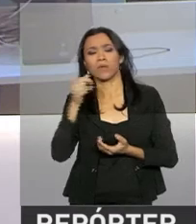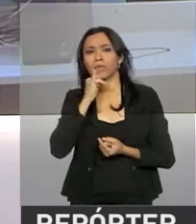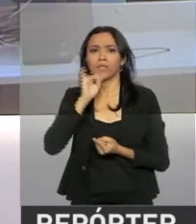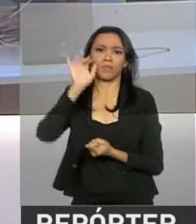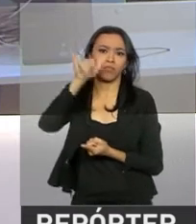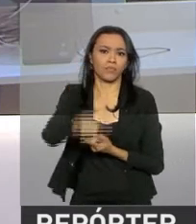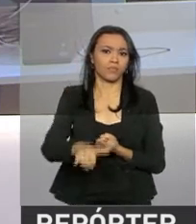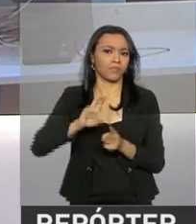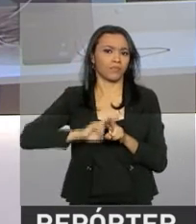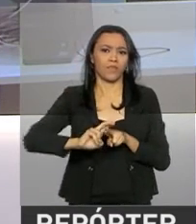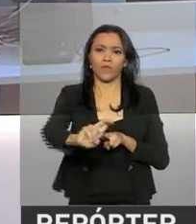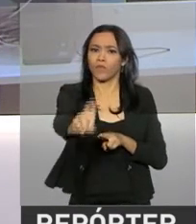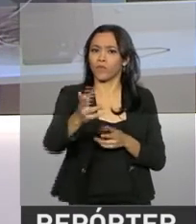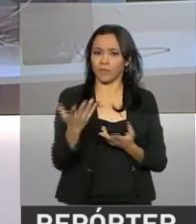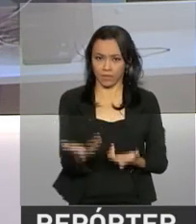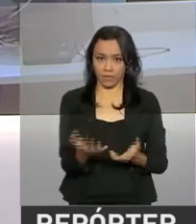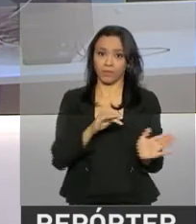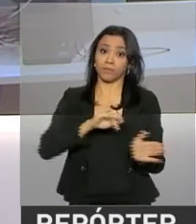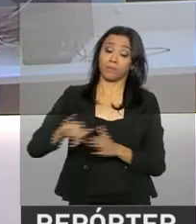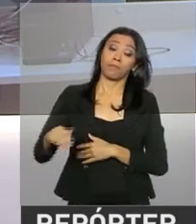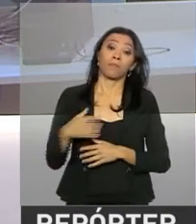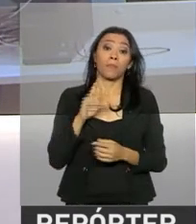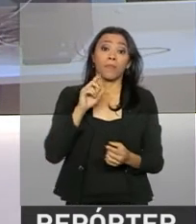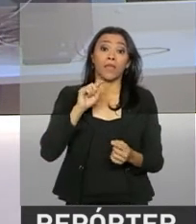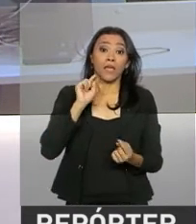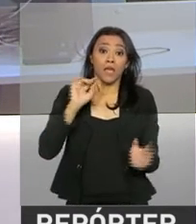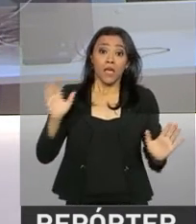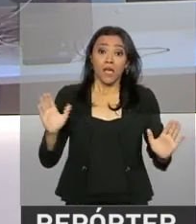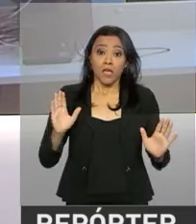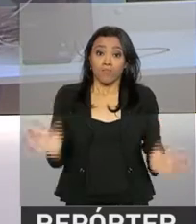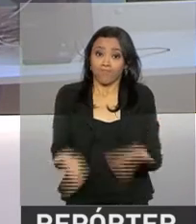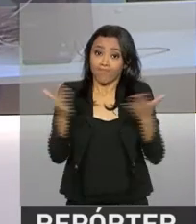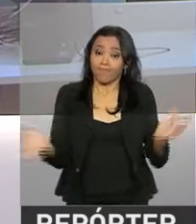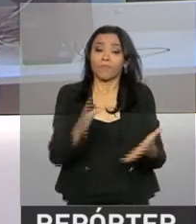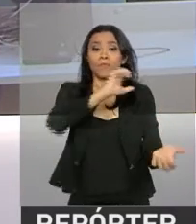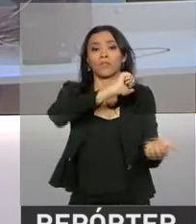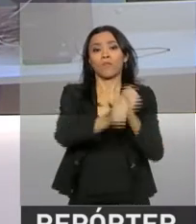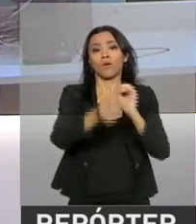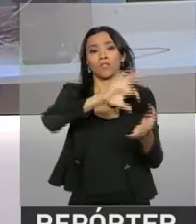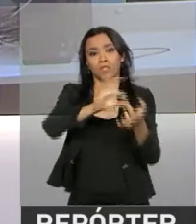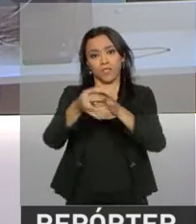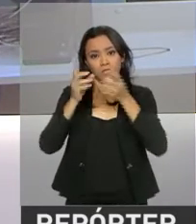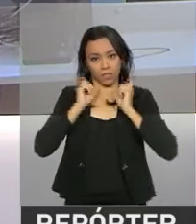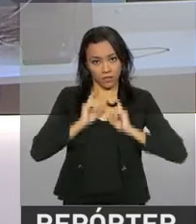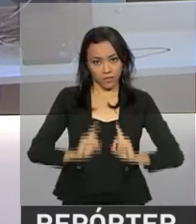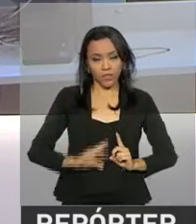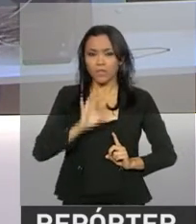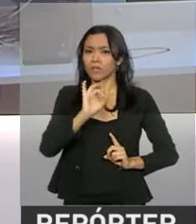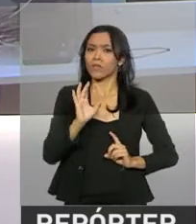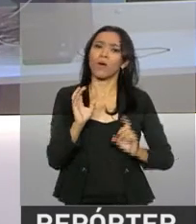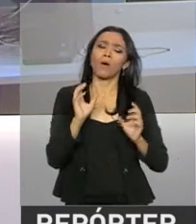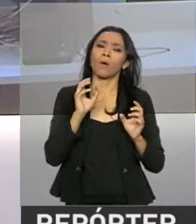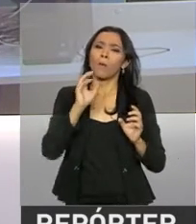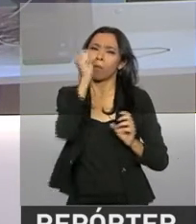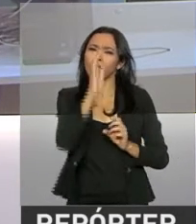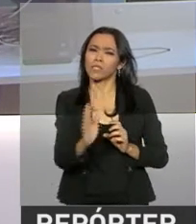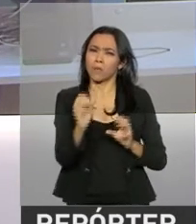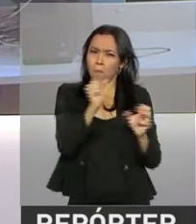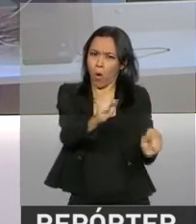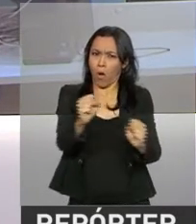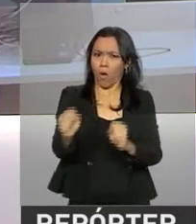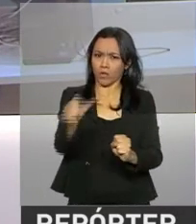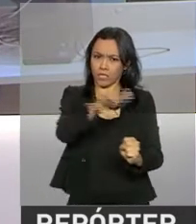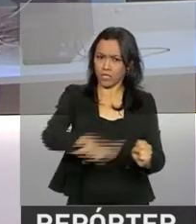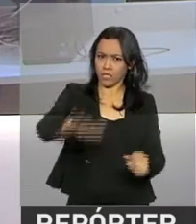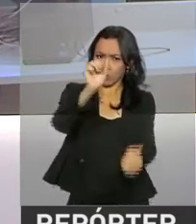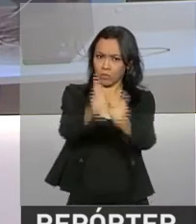ferrovias. Incentivar o esporte paralímpico no Brasil, não só para tornar o país uma potência na área, mas também